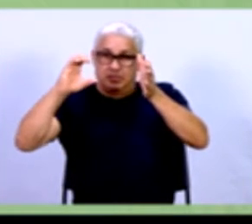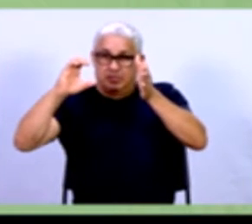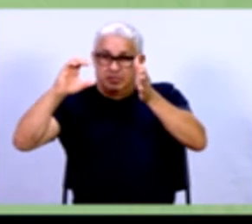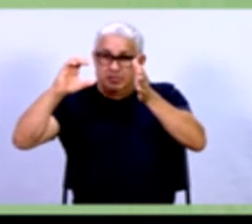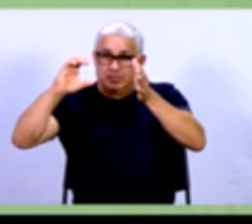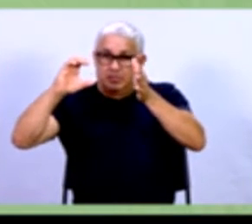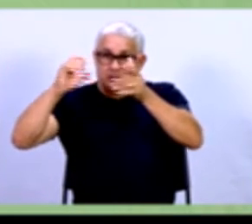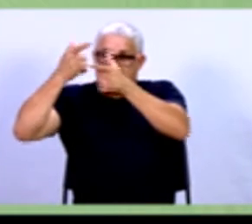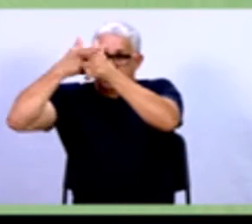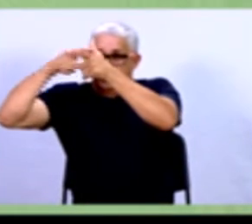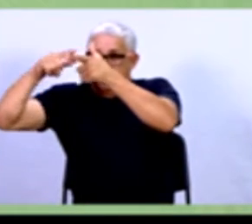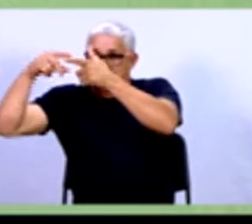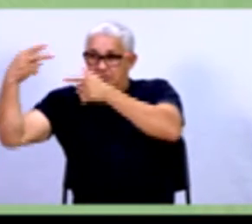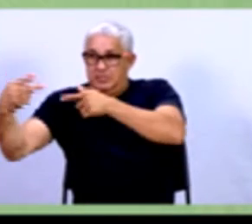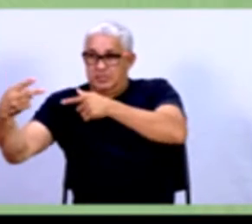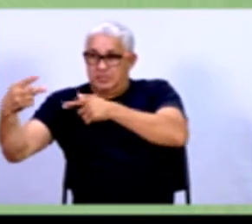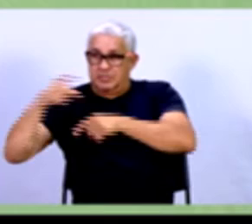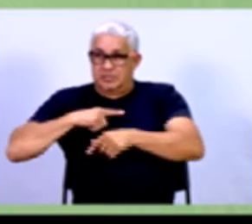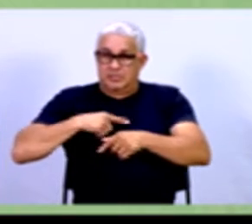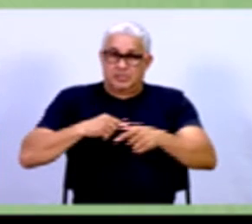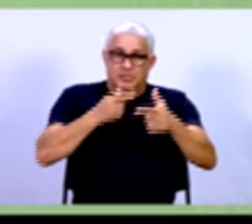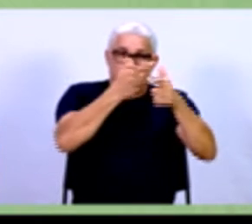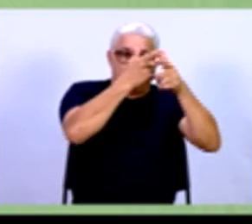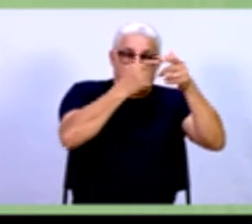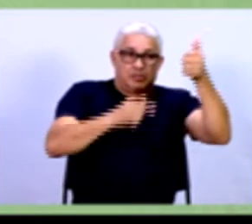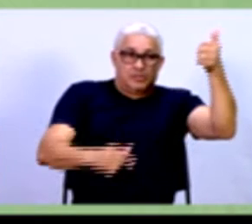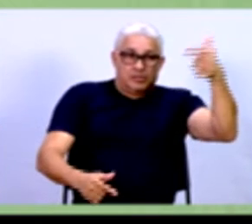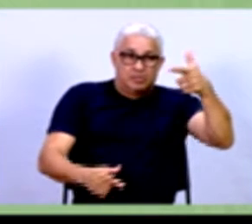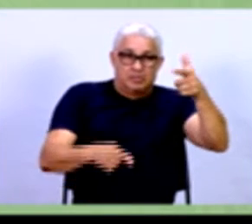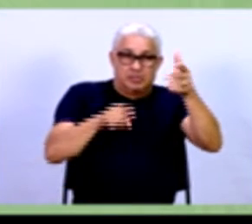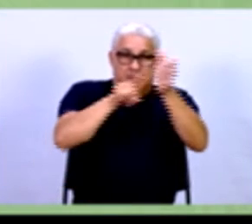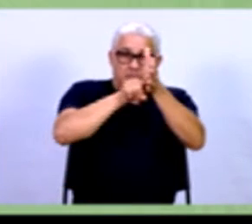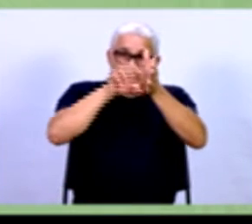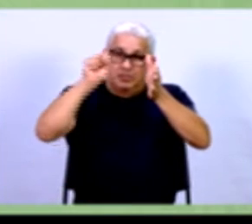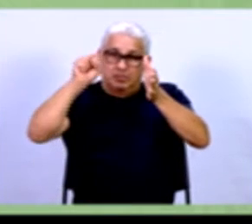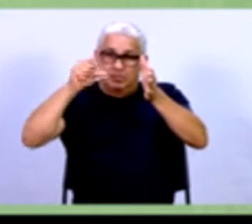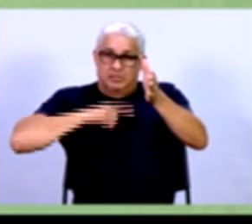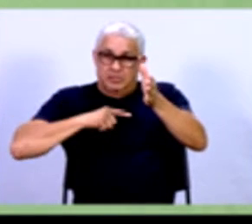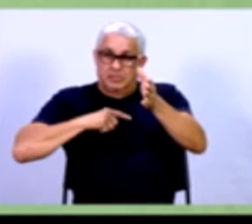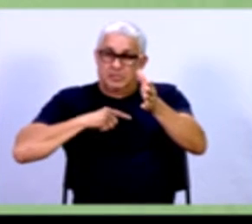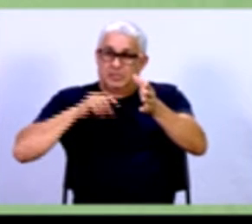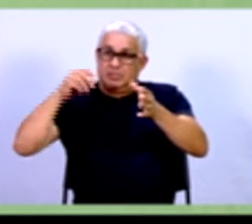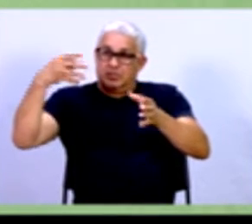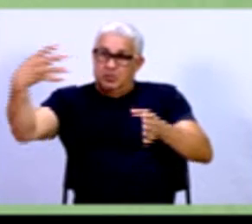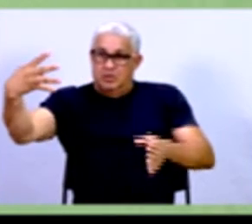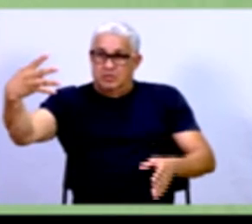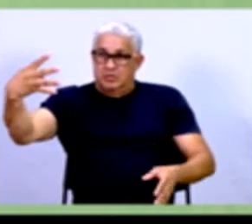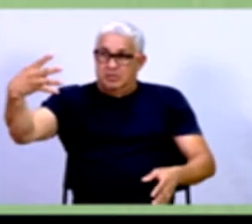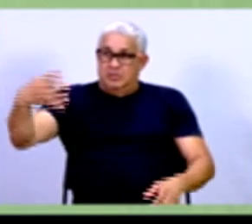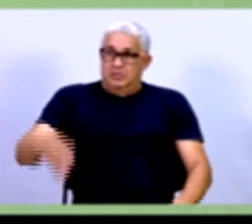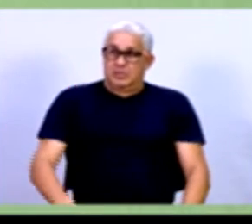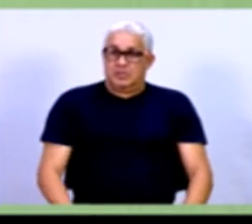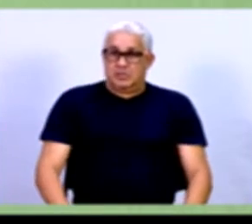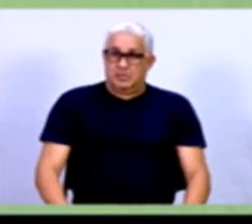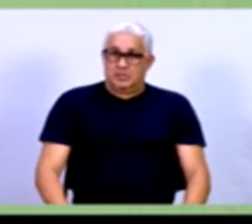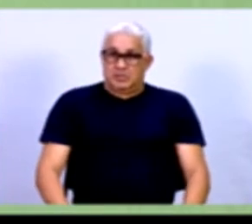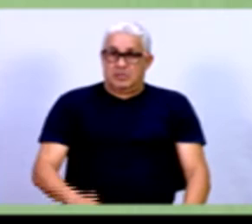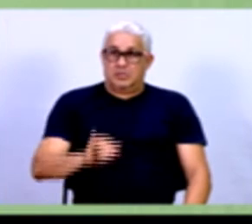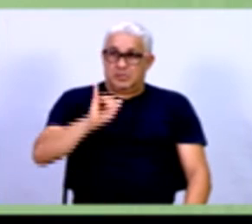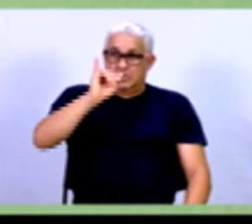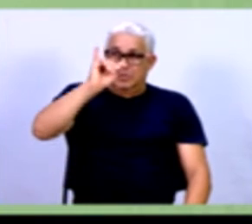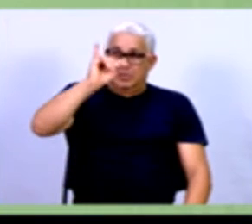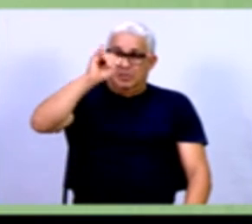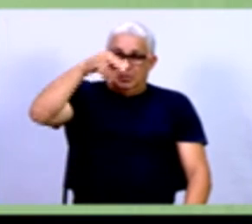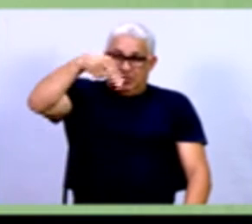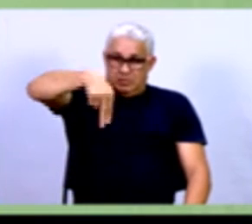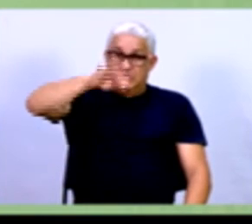por 2. A gente vai ter o quê? 12 menos 8, e a gente vai ter 4. Esse é o nosso limite inferior. O limite superior é a mesma